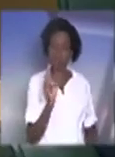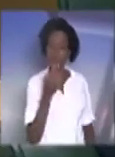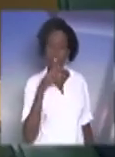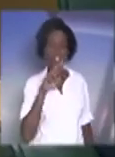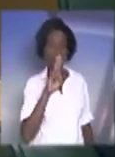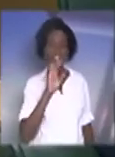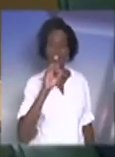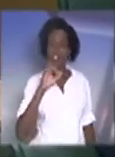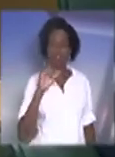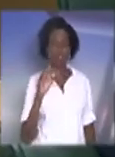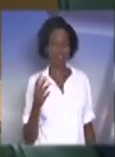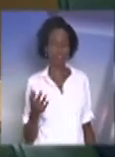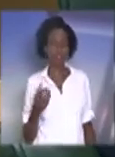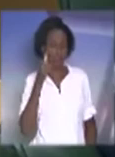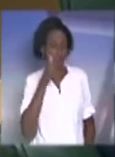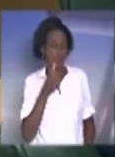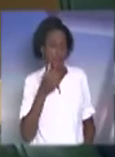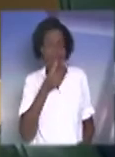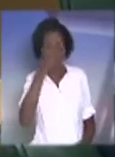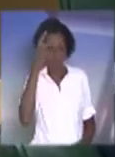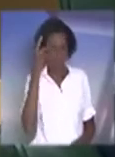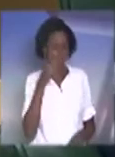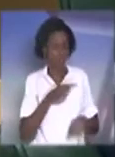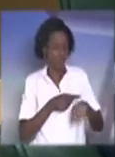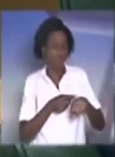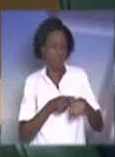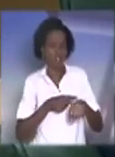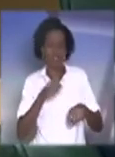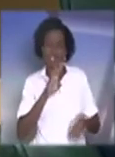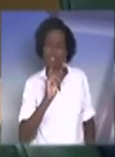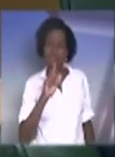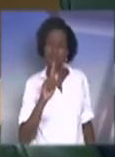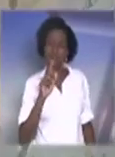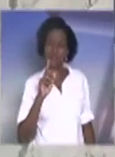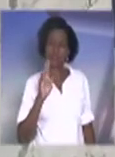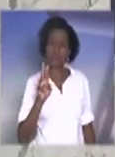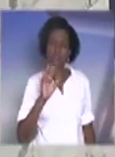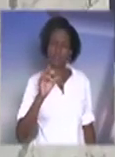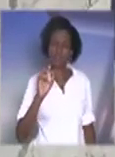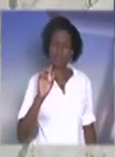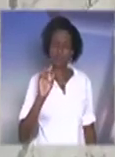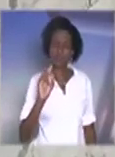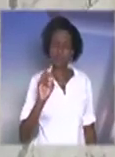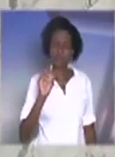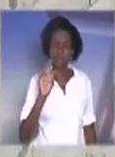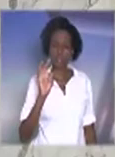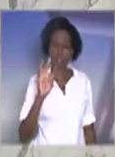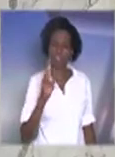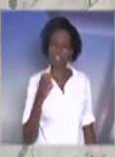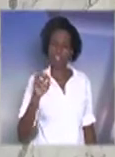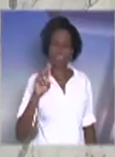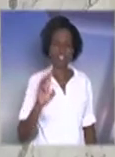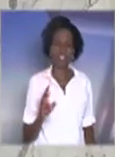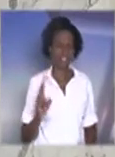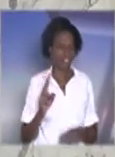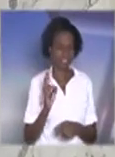Brother é o herói que mostra a dificuldade de ficar. E o policial na rua, deputado Jogiato, deputado